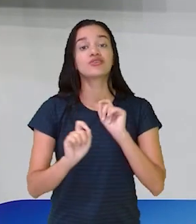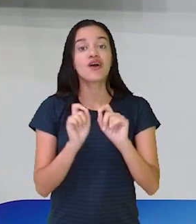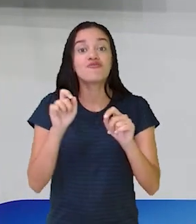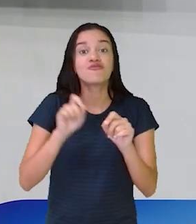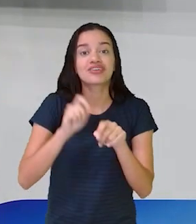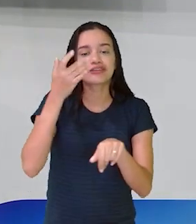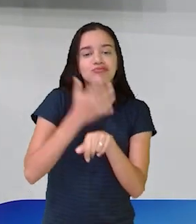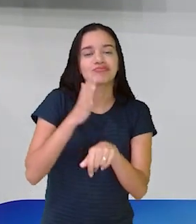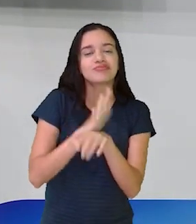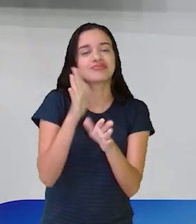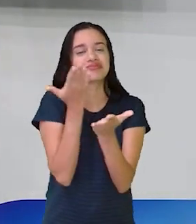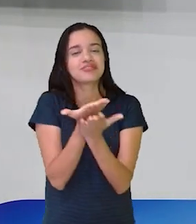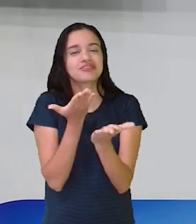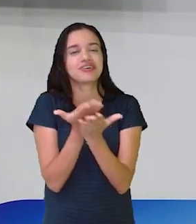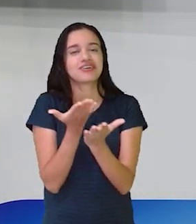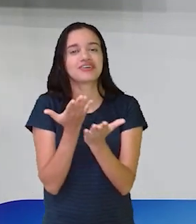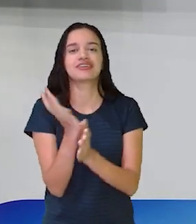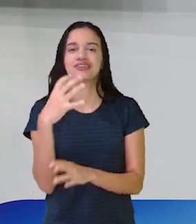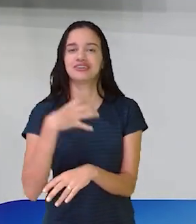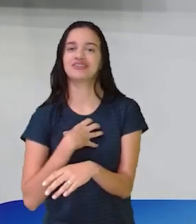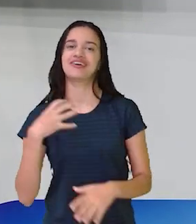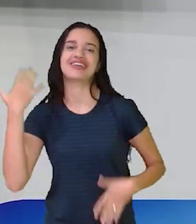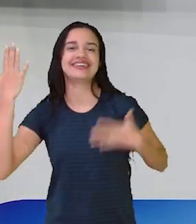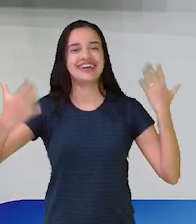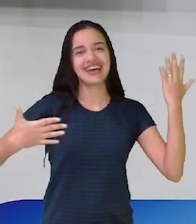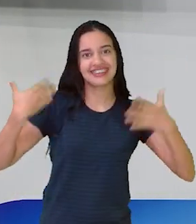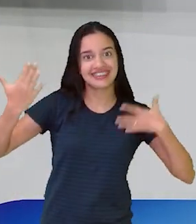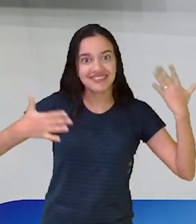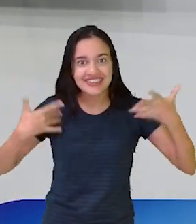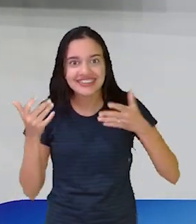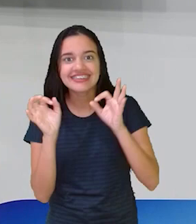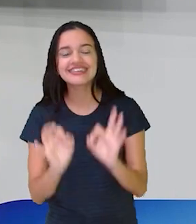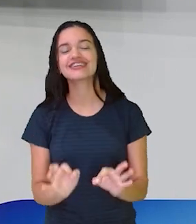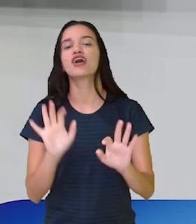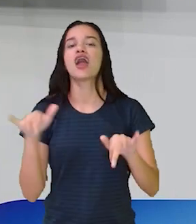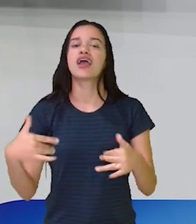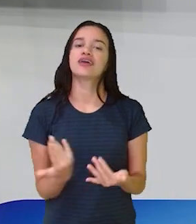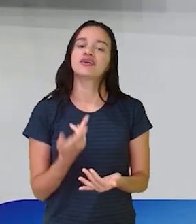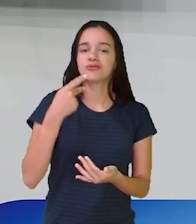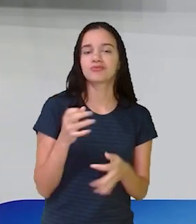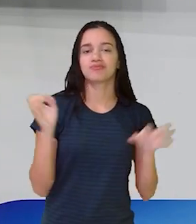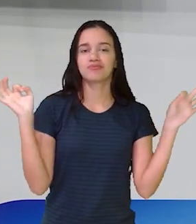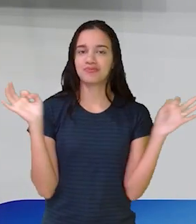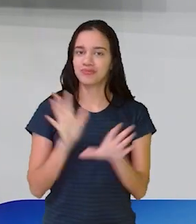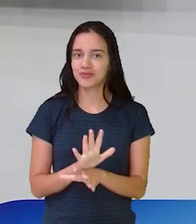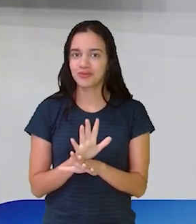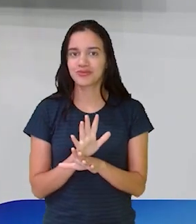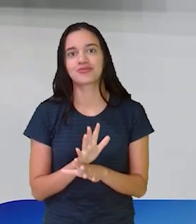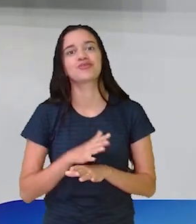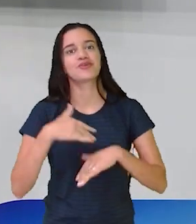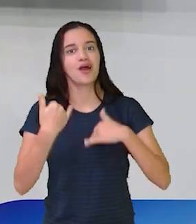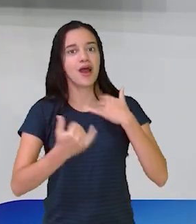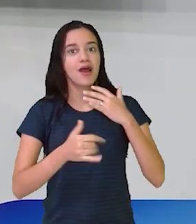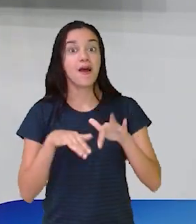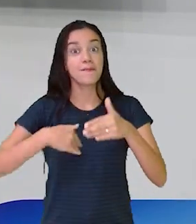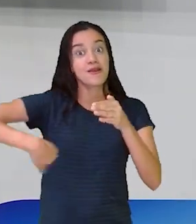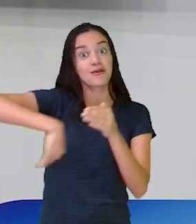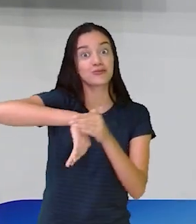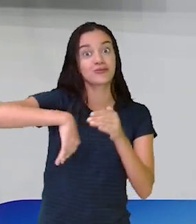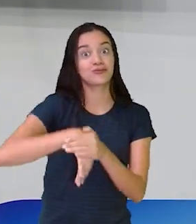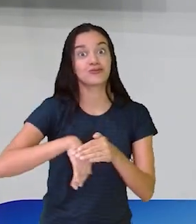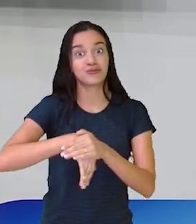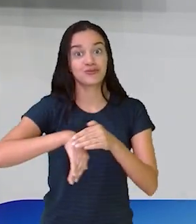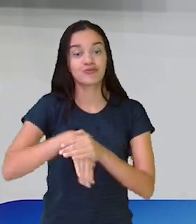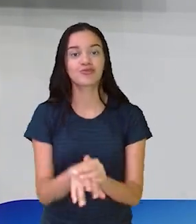uma forma diferente, de uma forma animada, né? E eu já estou por aqui pronta para o jogo e torcendo,